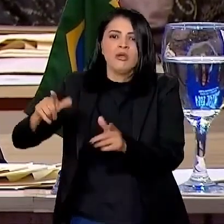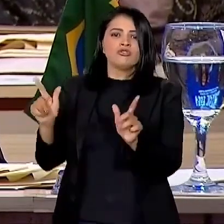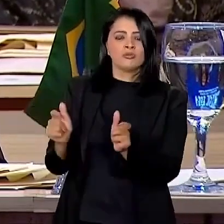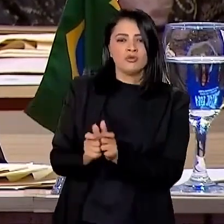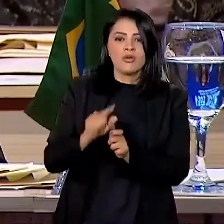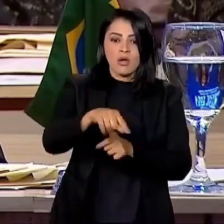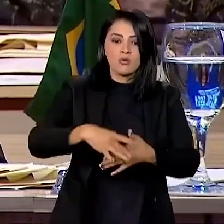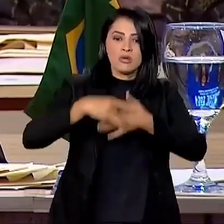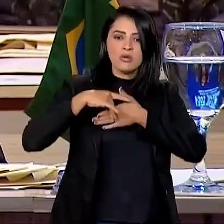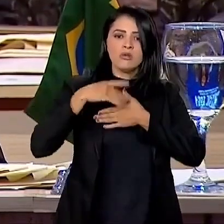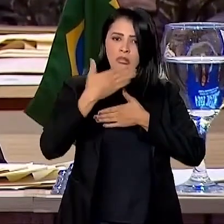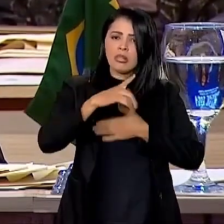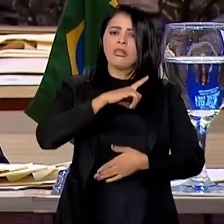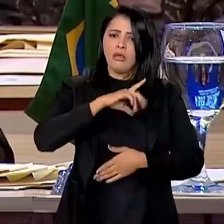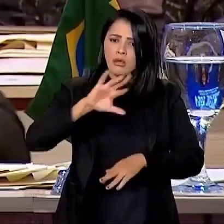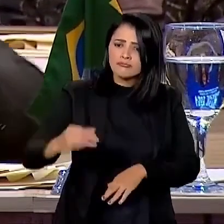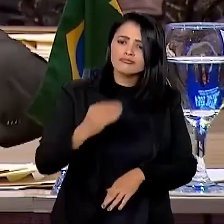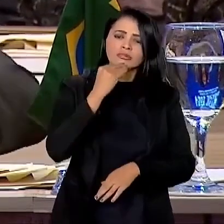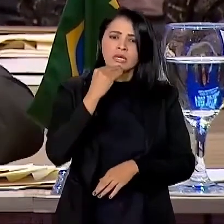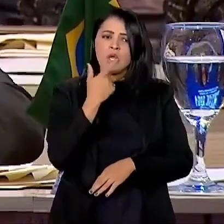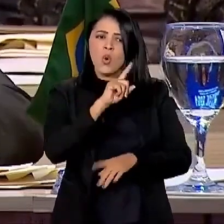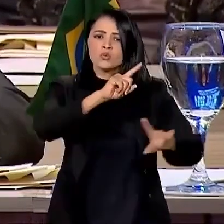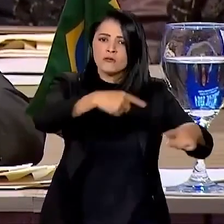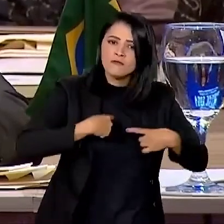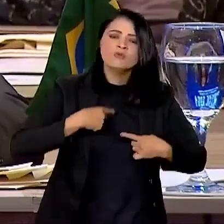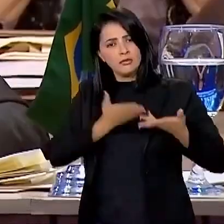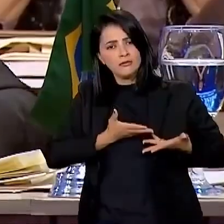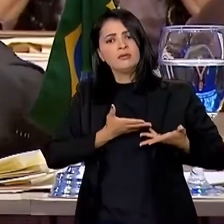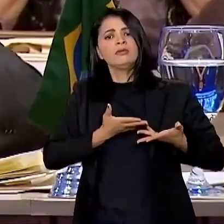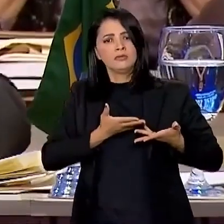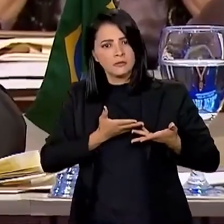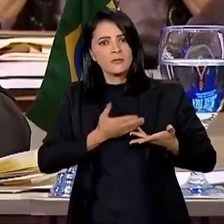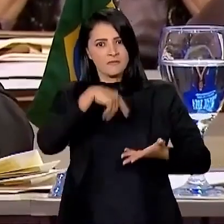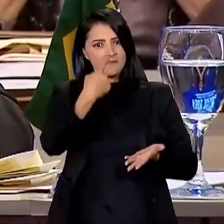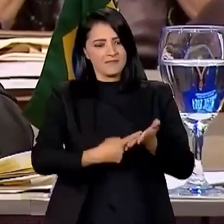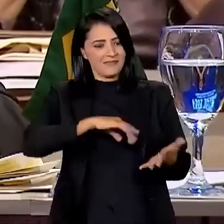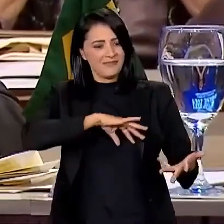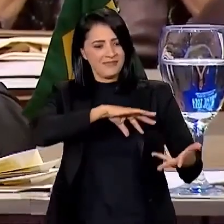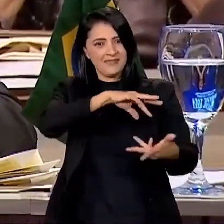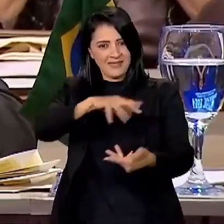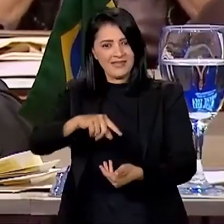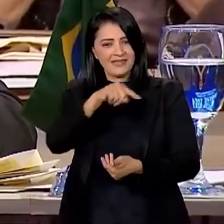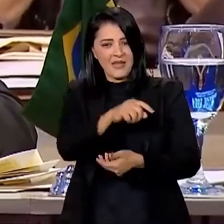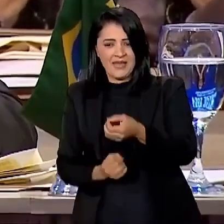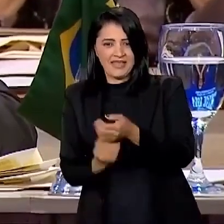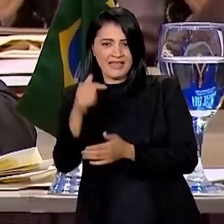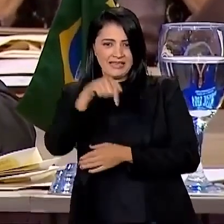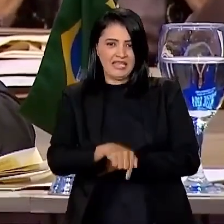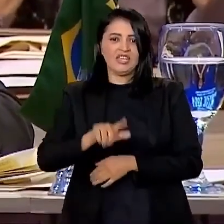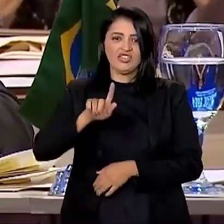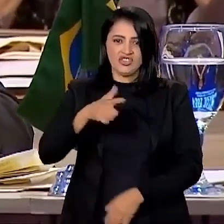si a oportunidade de responder a esse outro desafio sistêmico. A Aliança Global nasce no